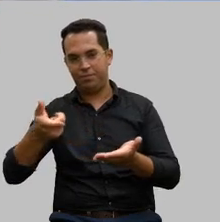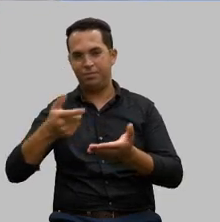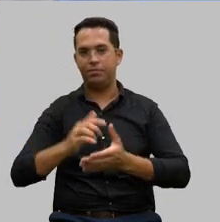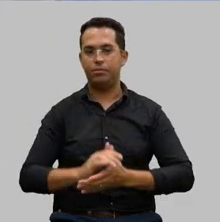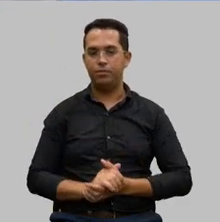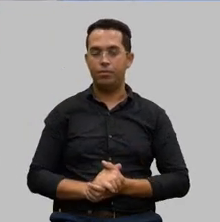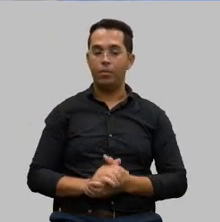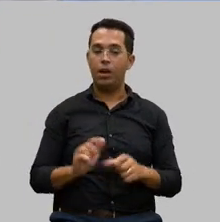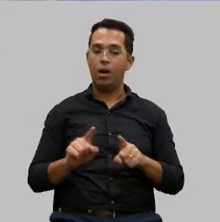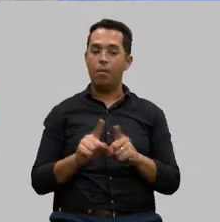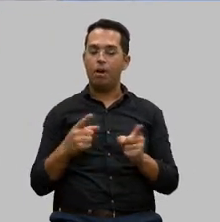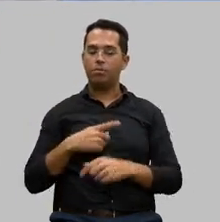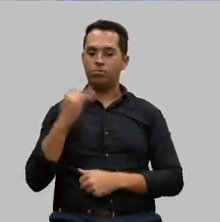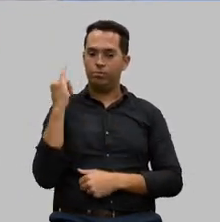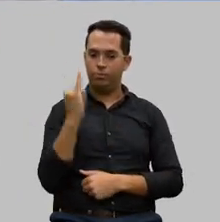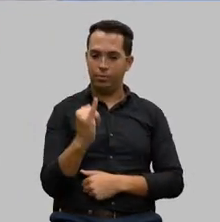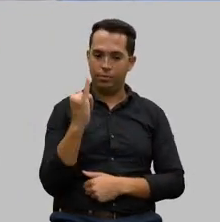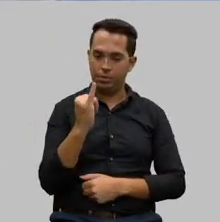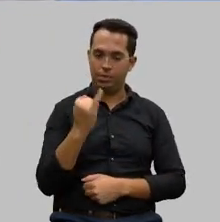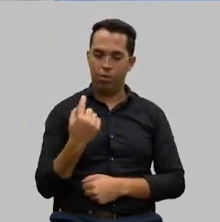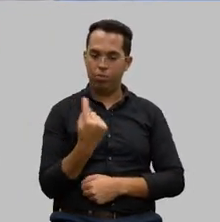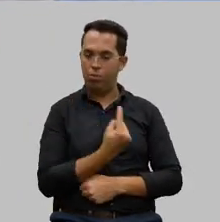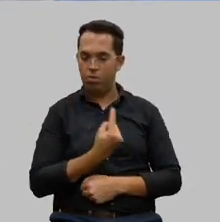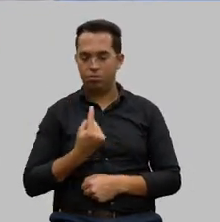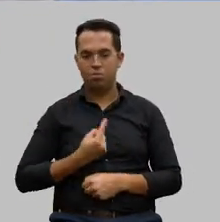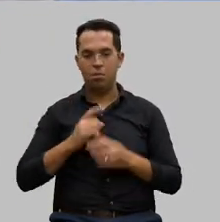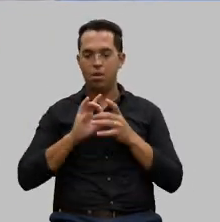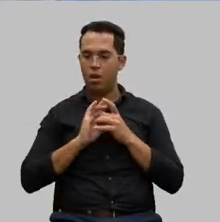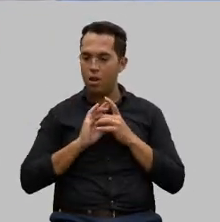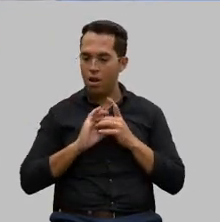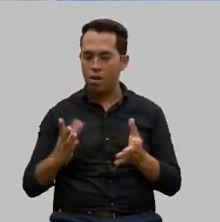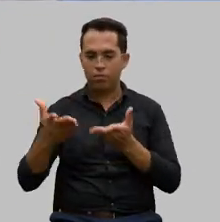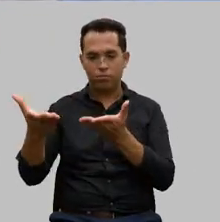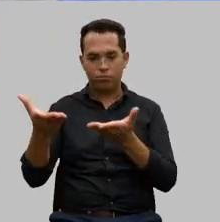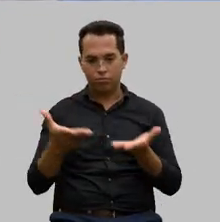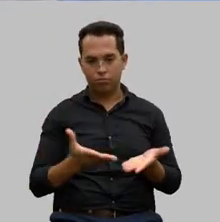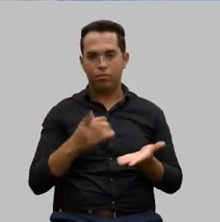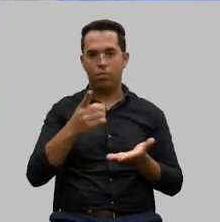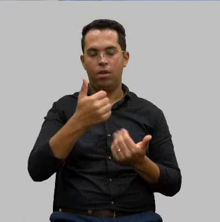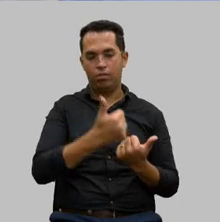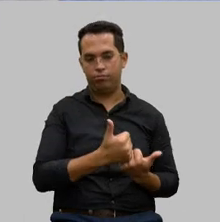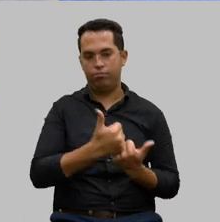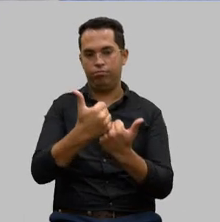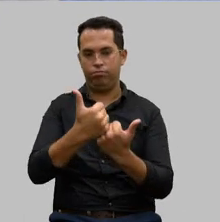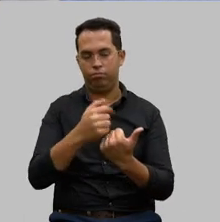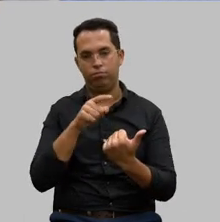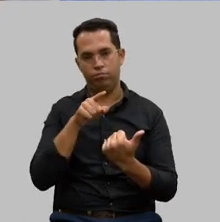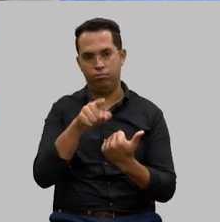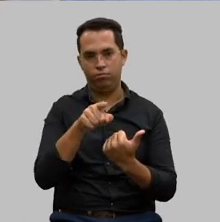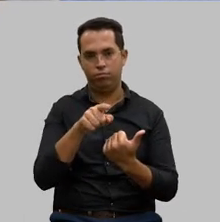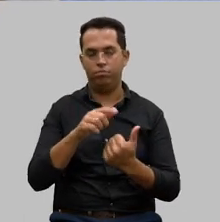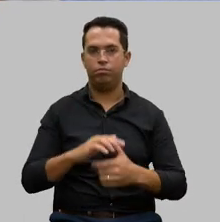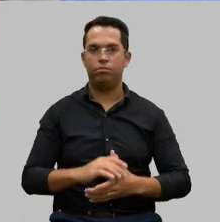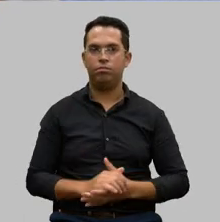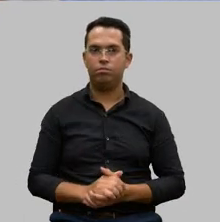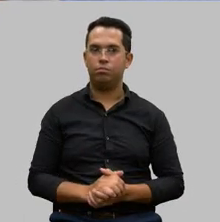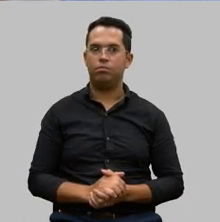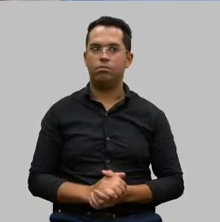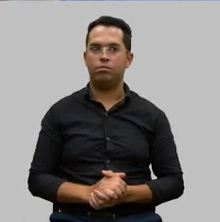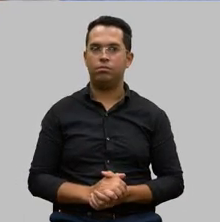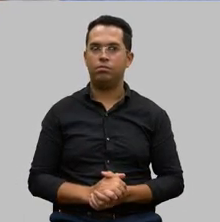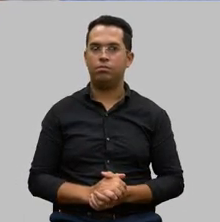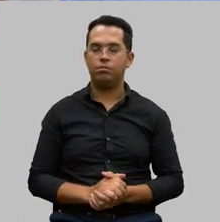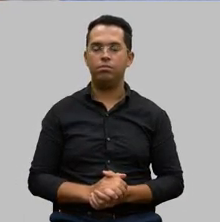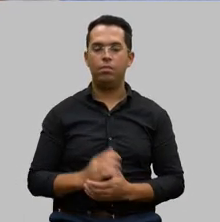eh de vocês nós estamos começando nosso primeiro ano de mandato e essa é uma causa muito importante pra gente obviamente